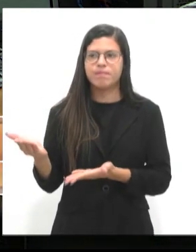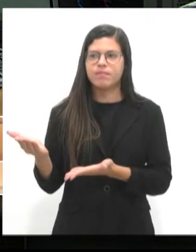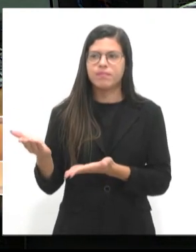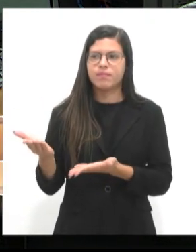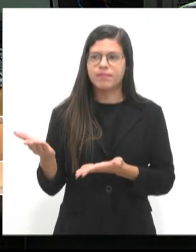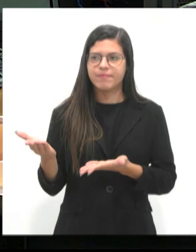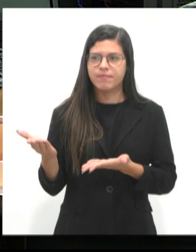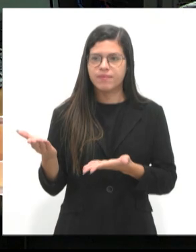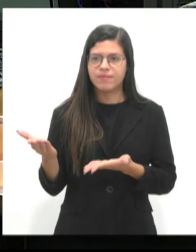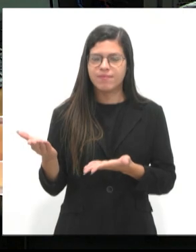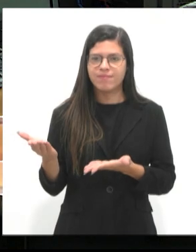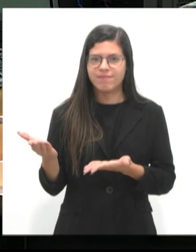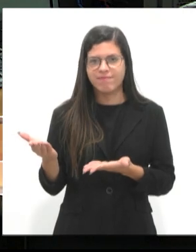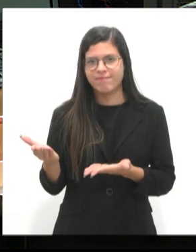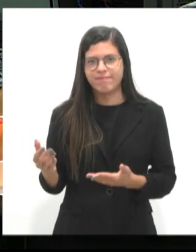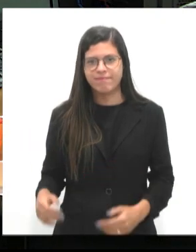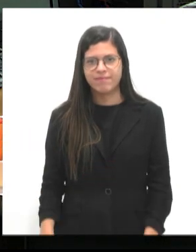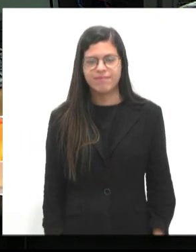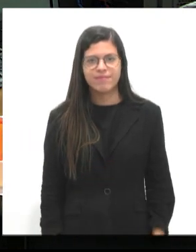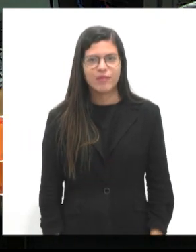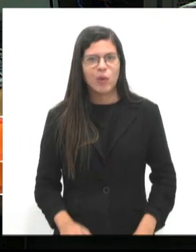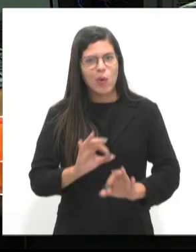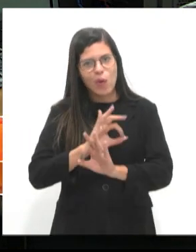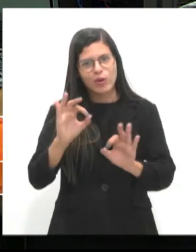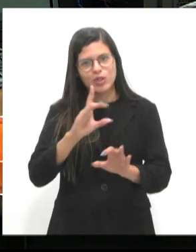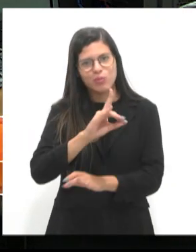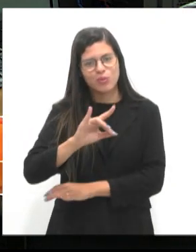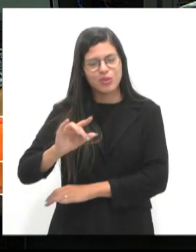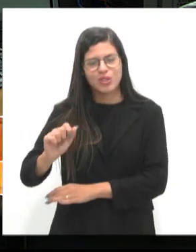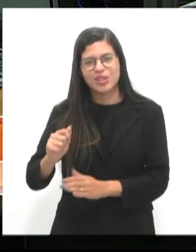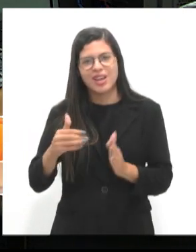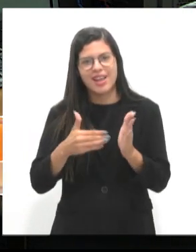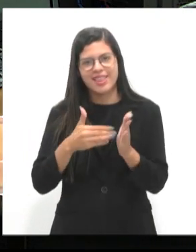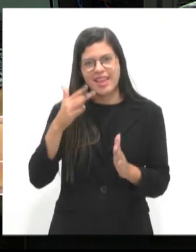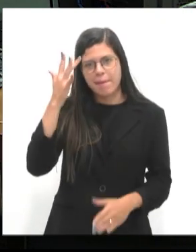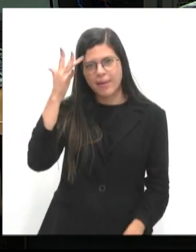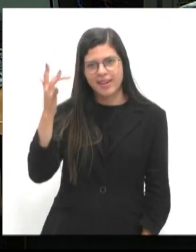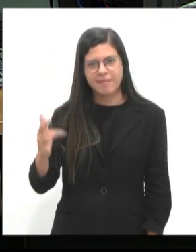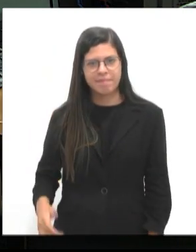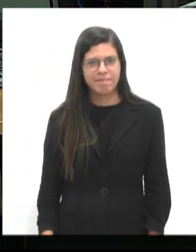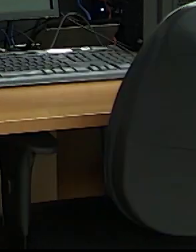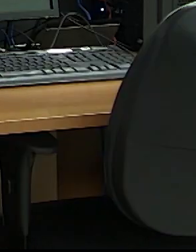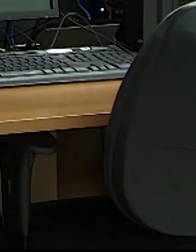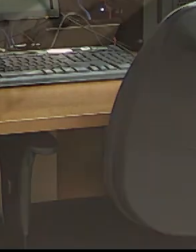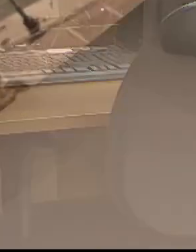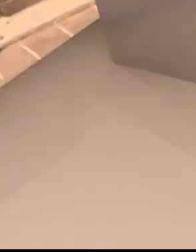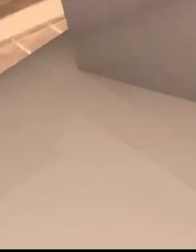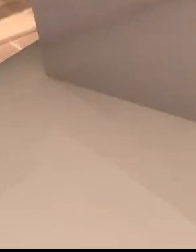tvalerj@alerj.rj.gov.br. Um ótimo dia para você e até amanhã.